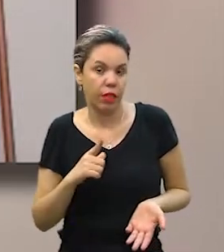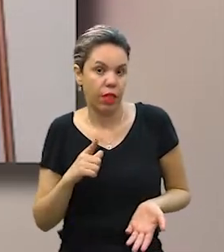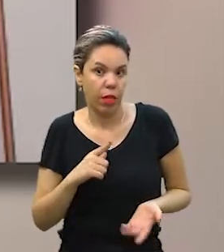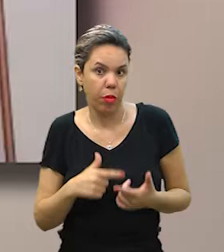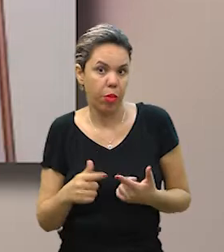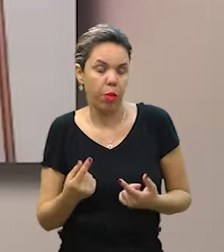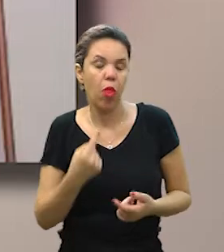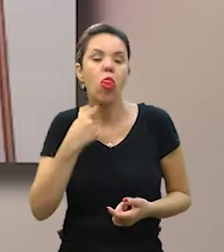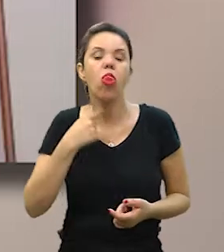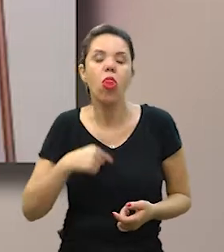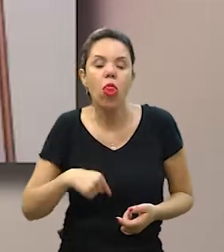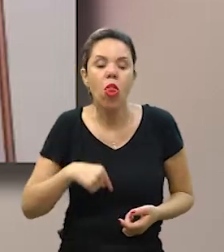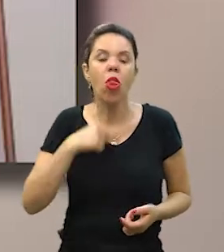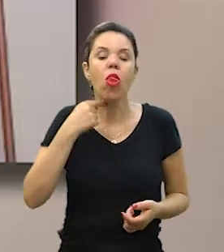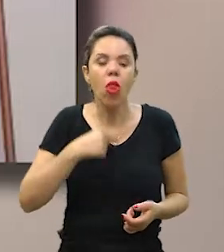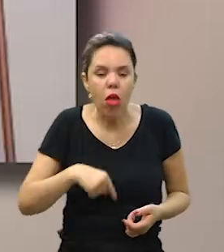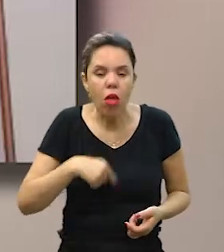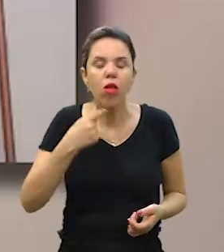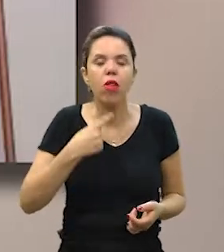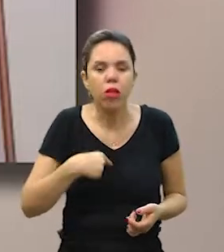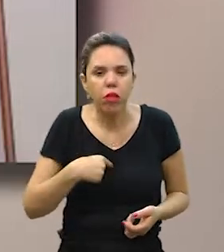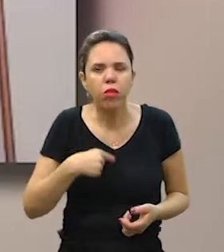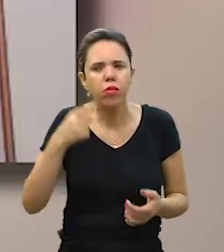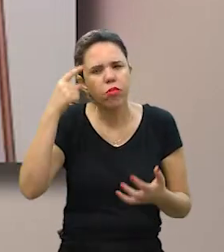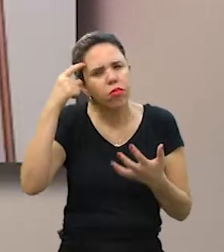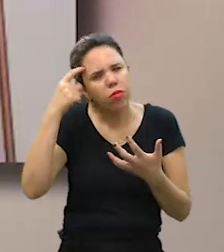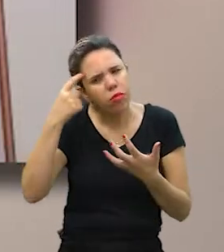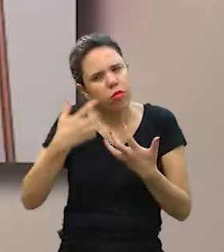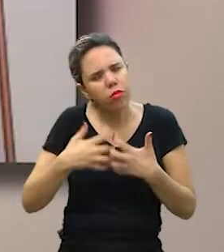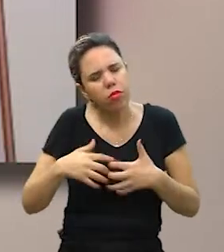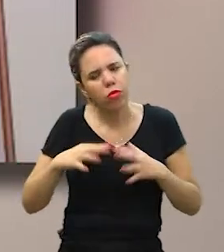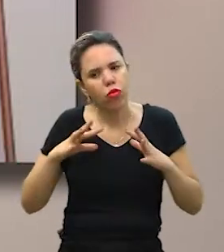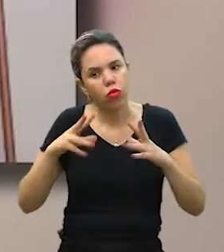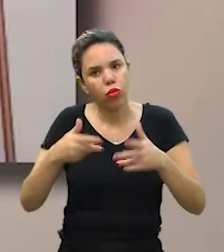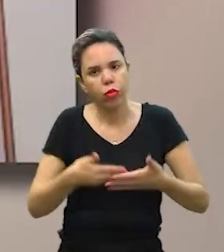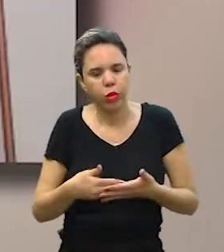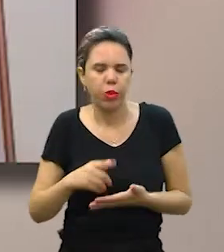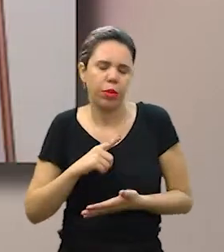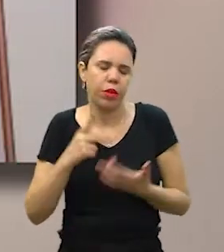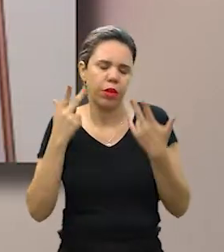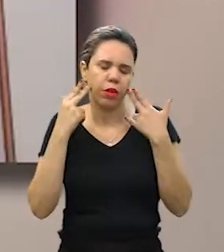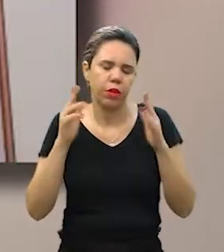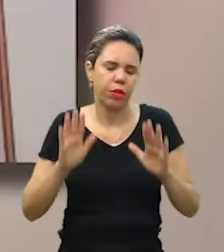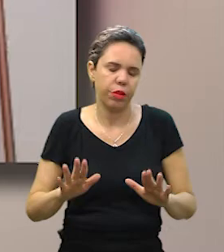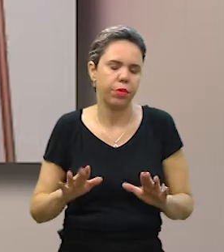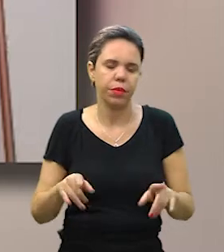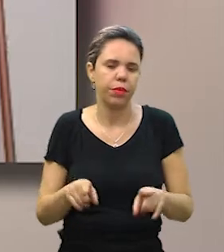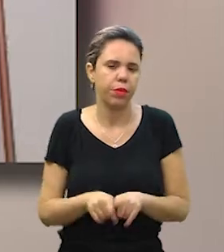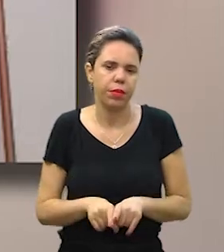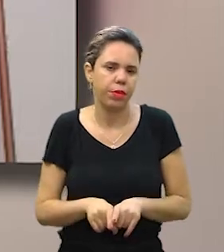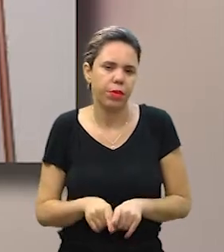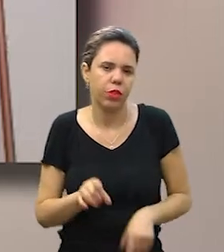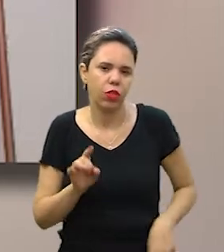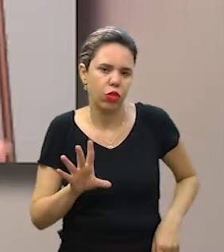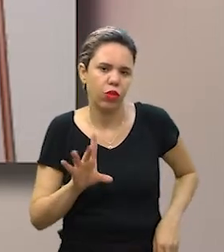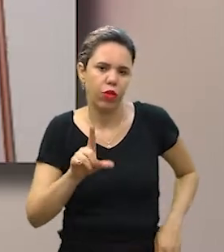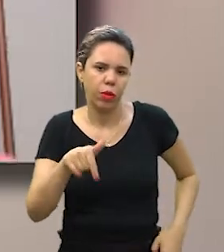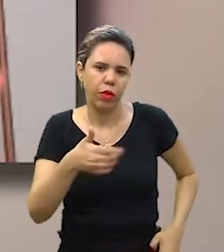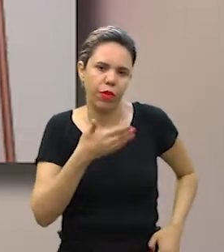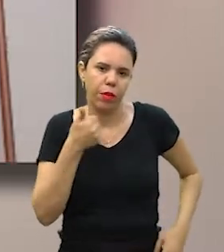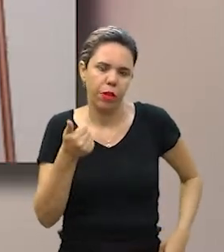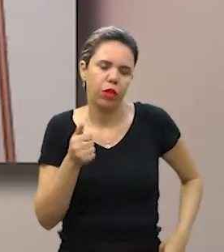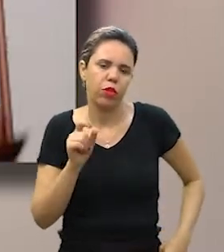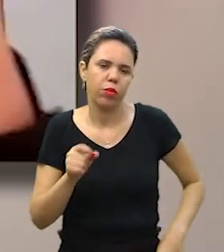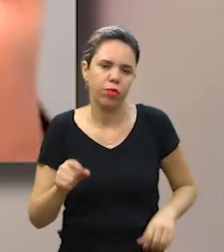um refluxo que é fisiológico, que todo bebê ele vai ter, e que também só vai